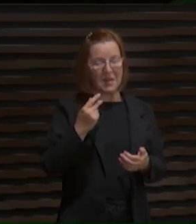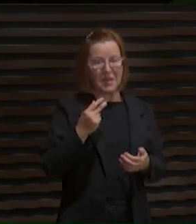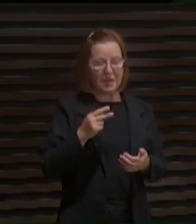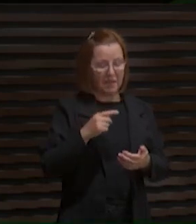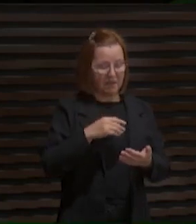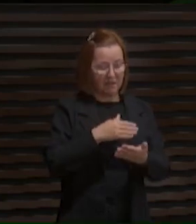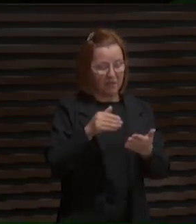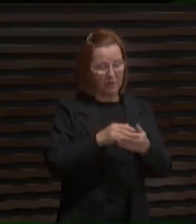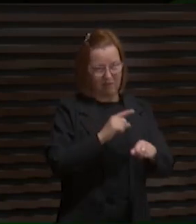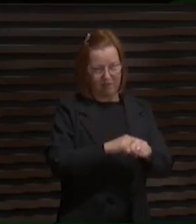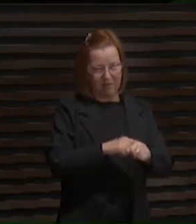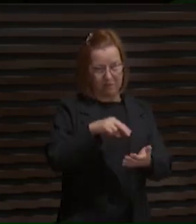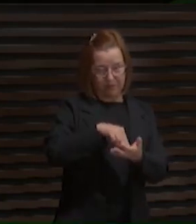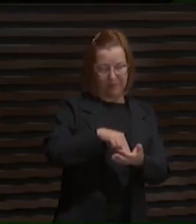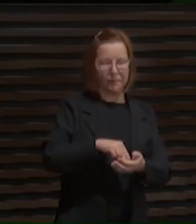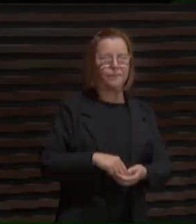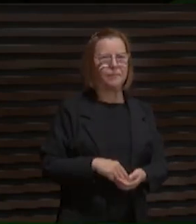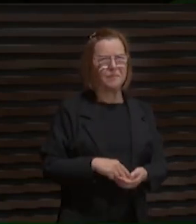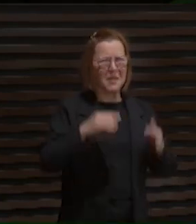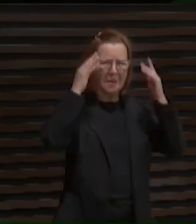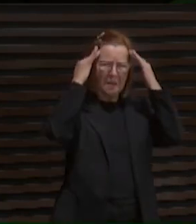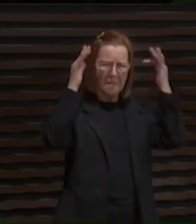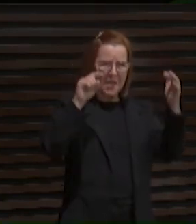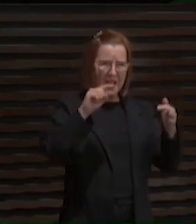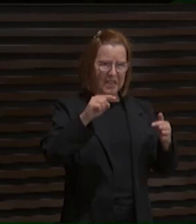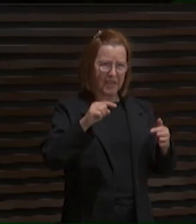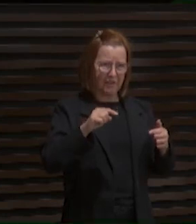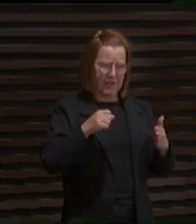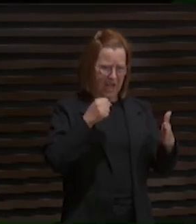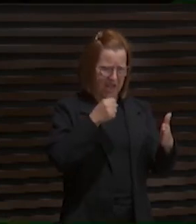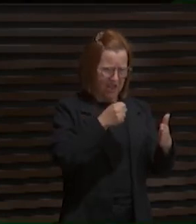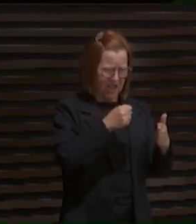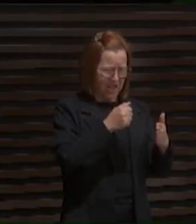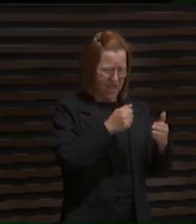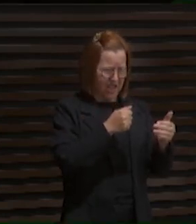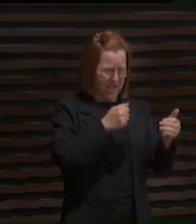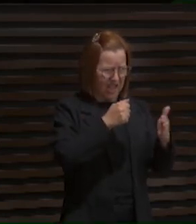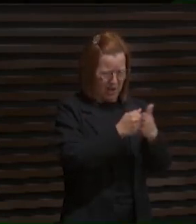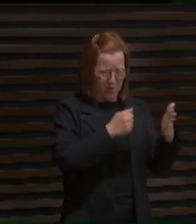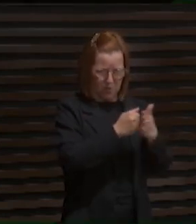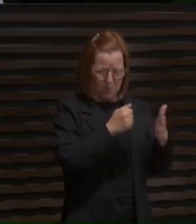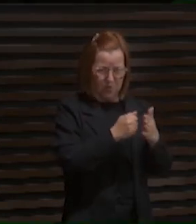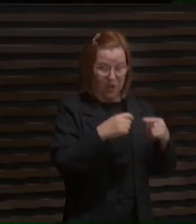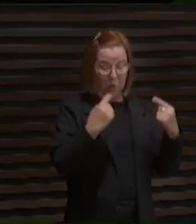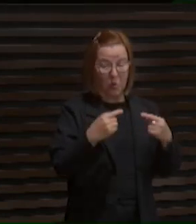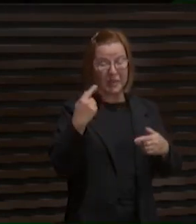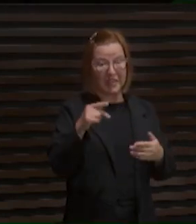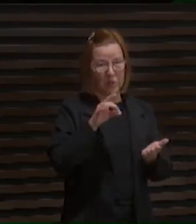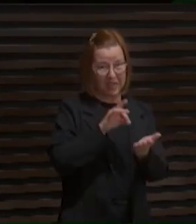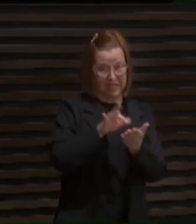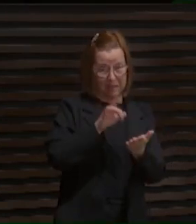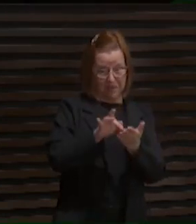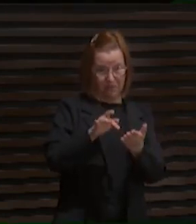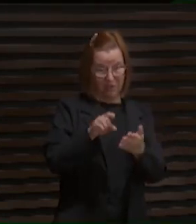Você imagina que você está num ringue, MMA. Está você e vai lutar contra o seu adversário. Sabe que o seu adversário é forte. Você vai lutar